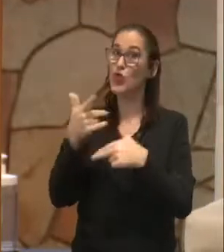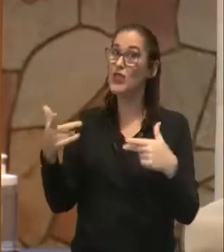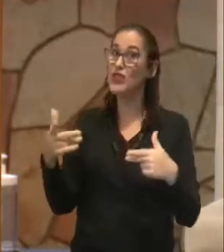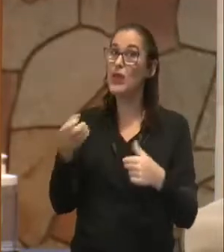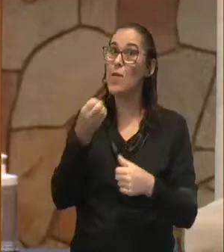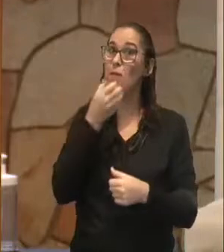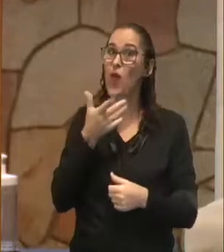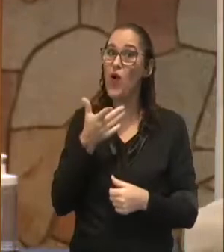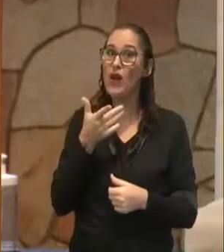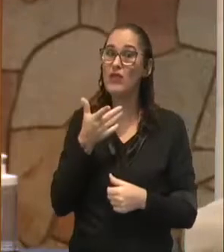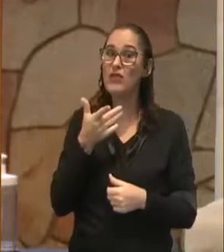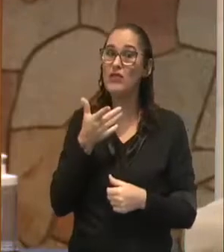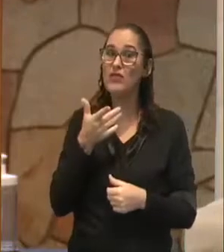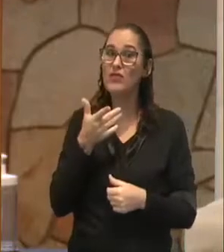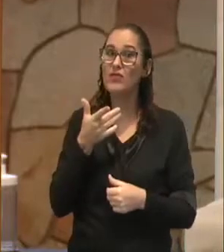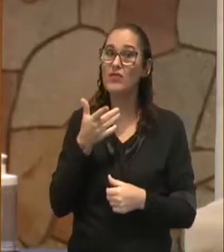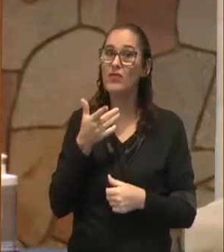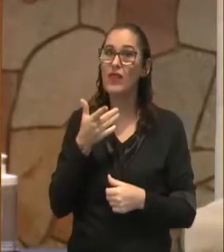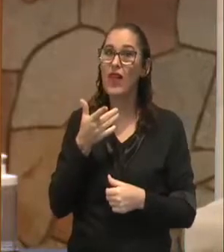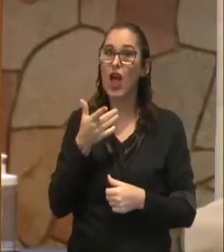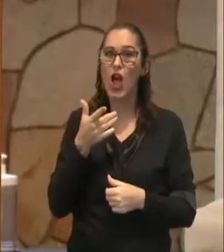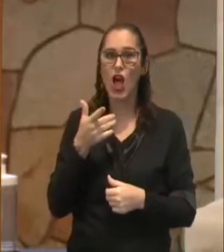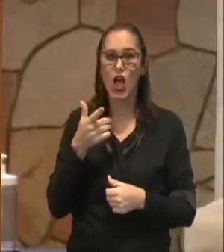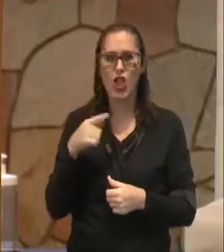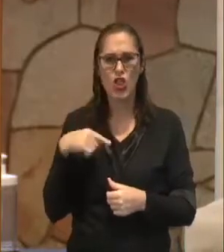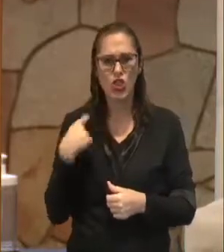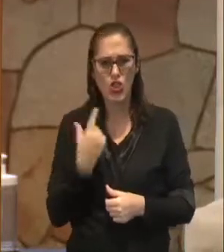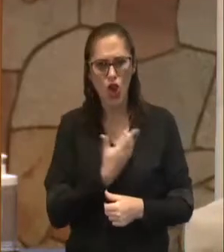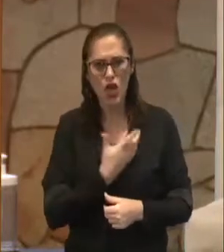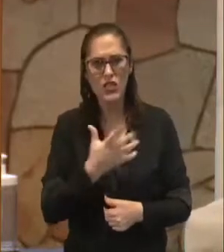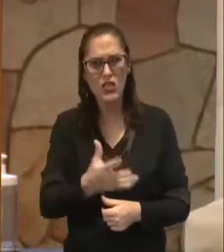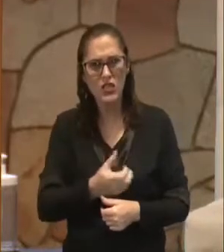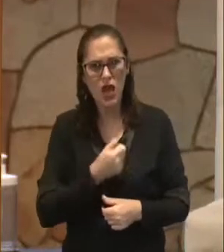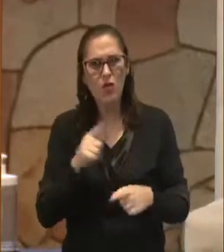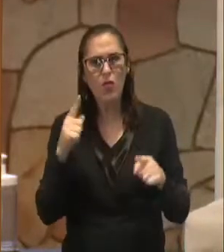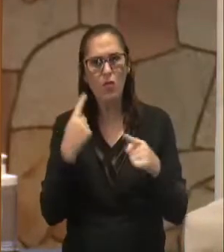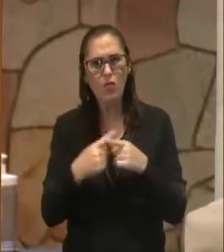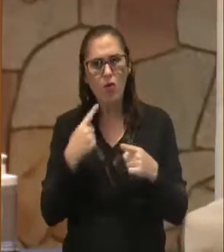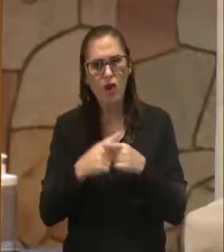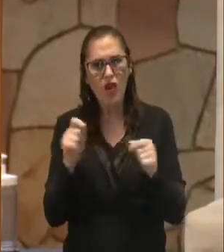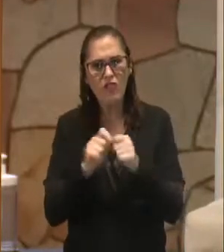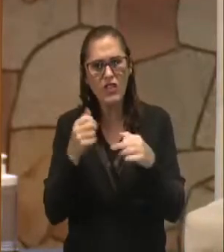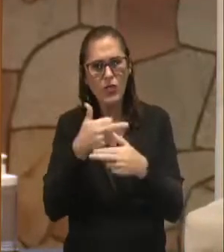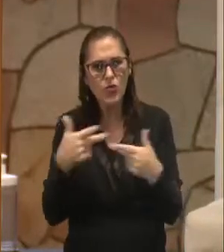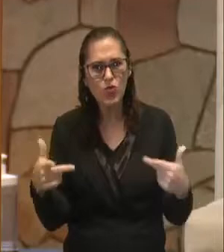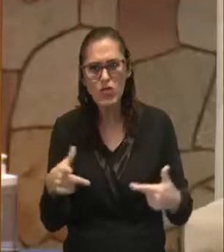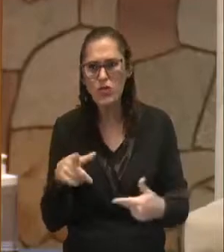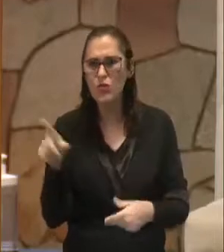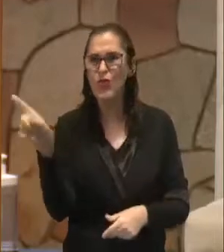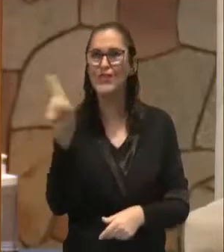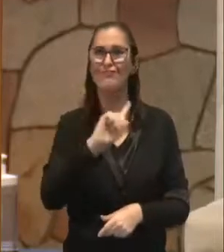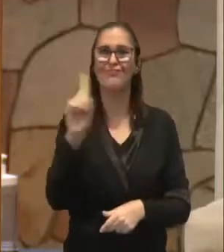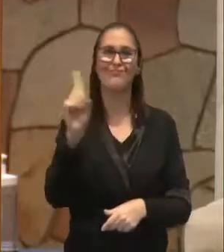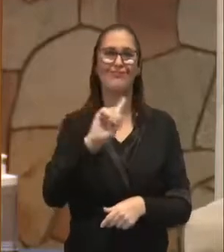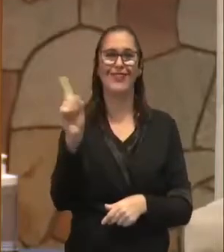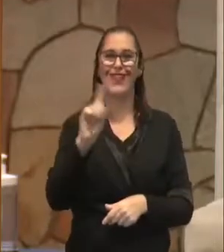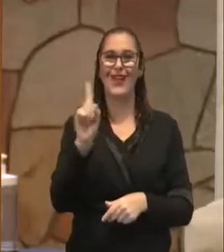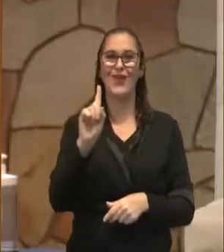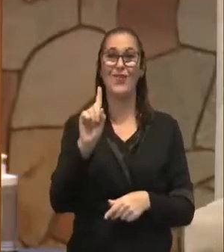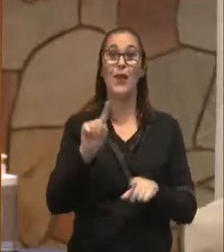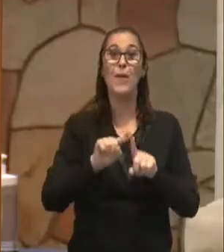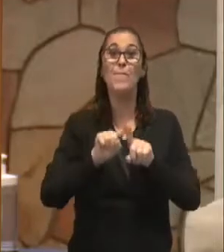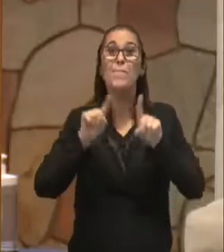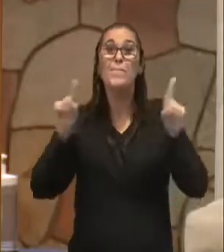somos salvos por obras, mas nós fomos salvos para que pudéssemos praticar